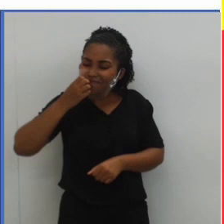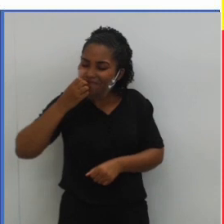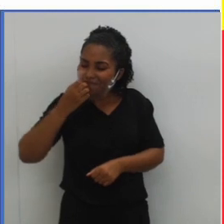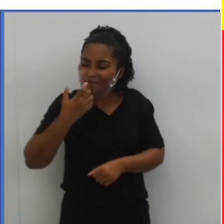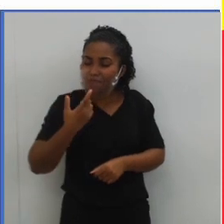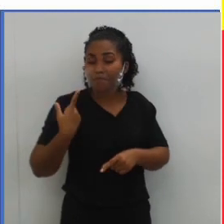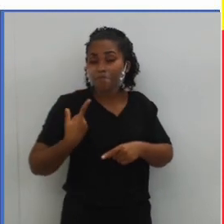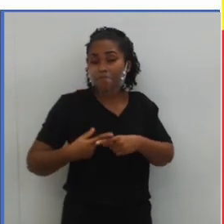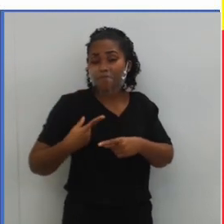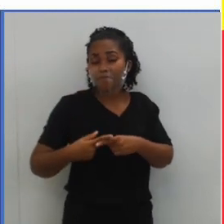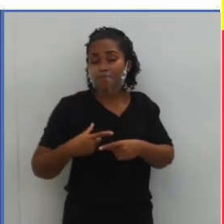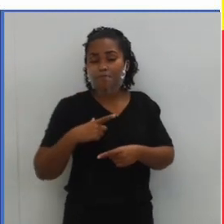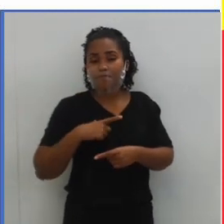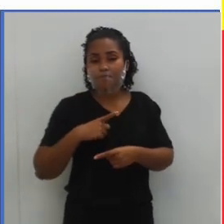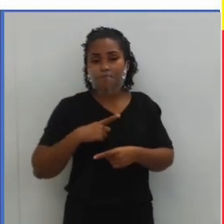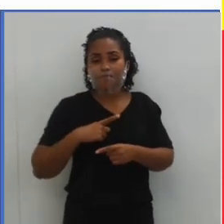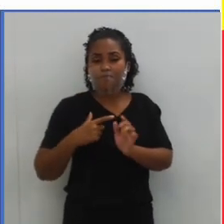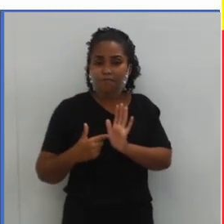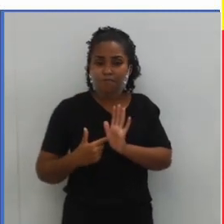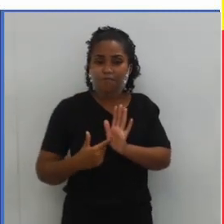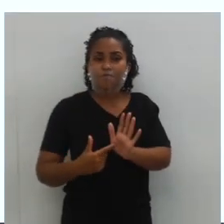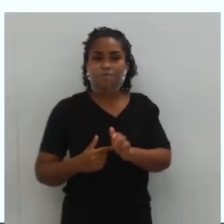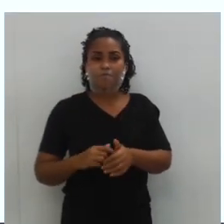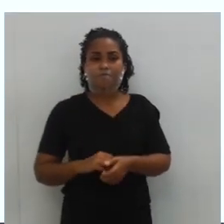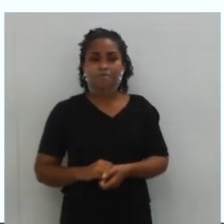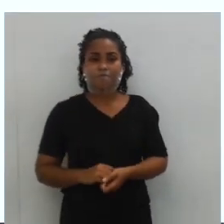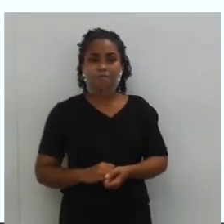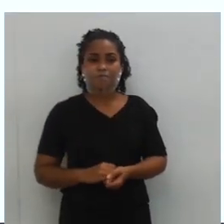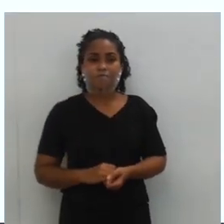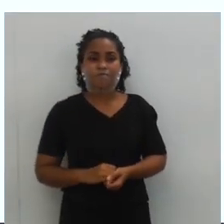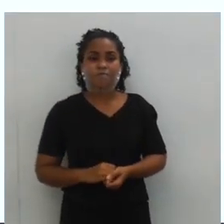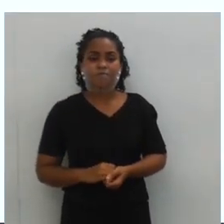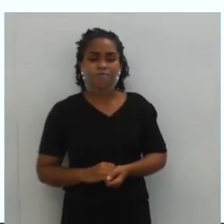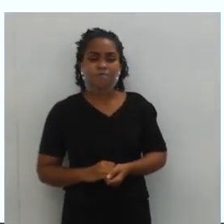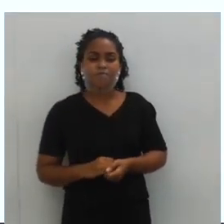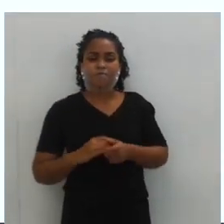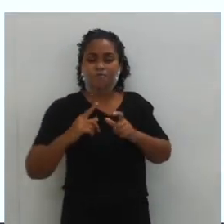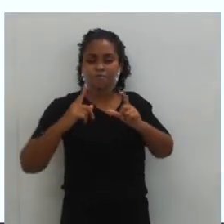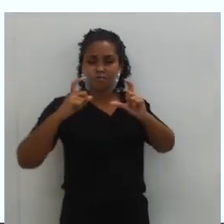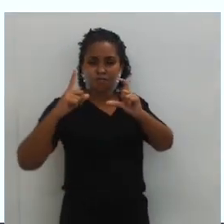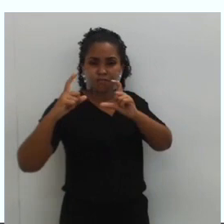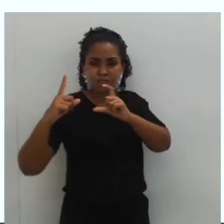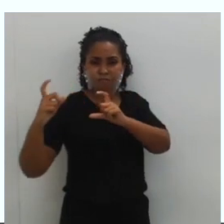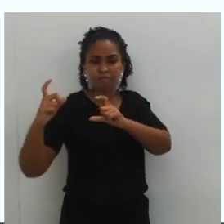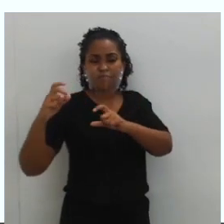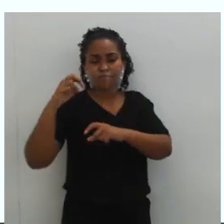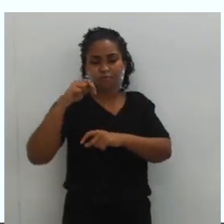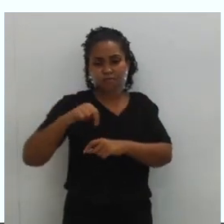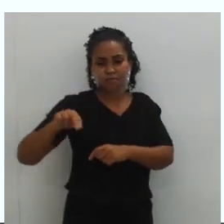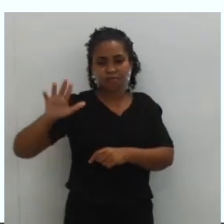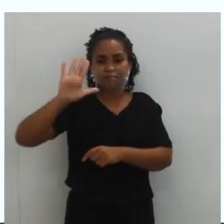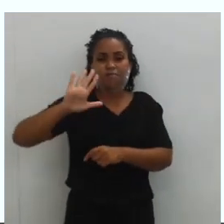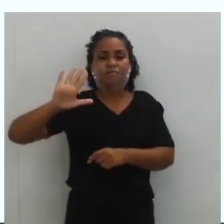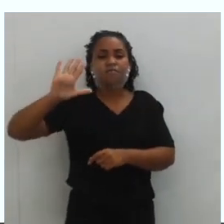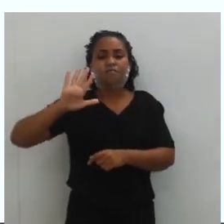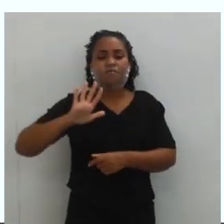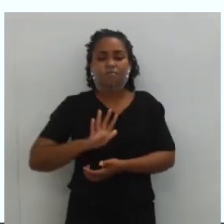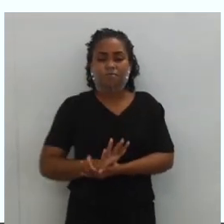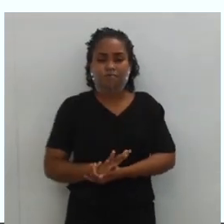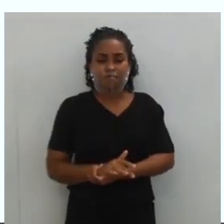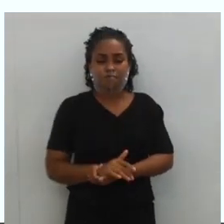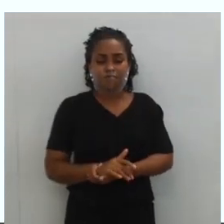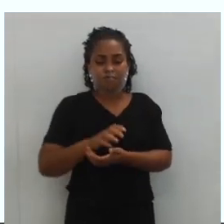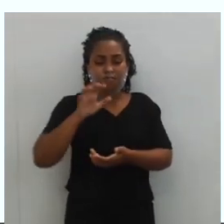porque ele além de mostrar, né, a fotografia, né, nordestina,